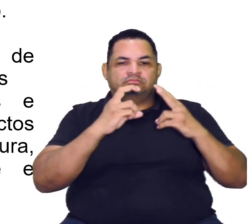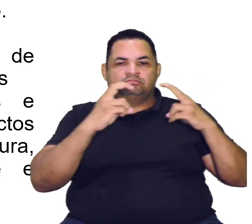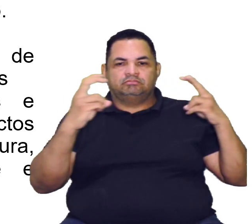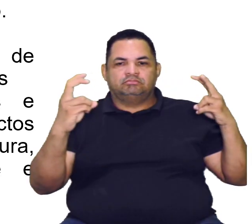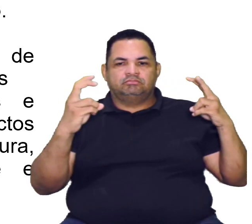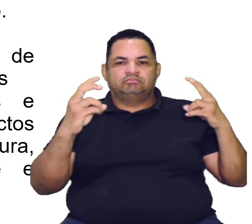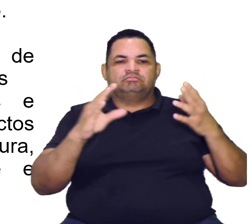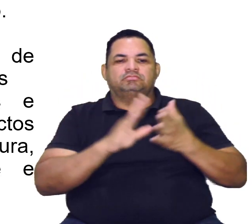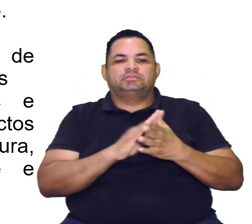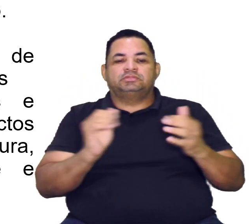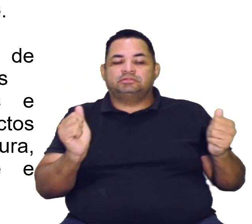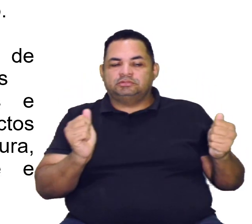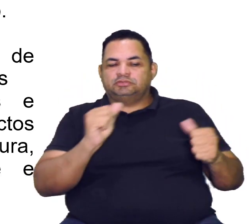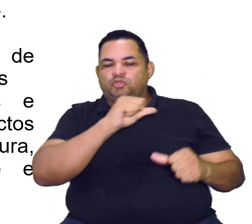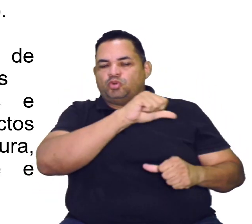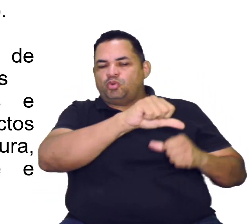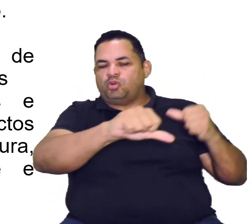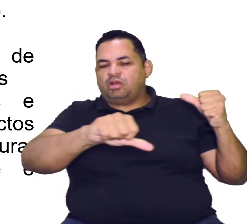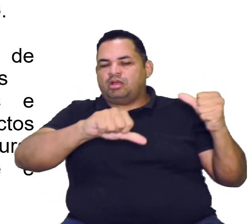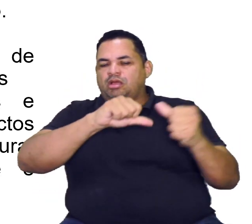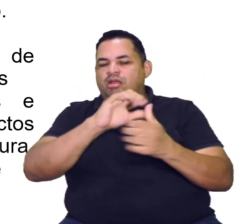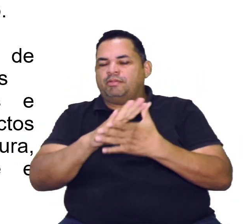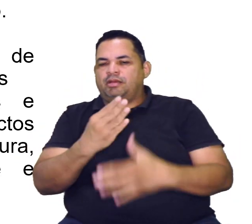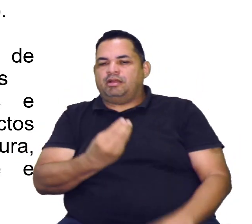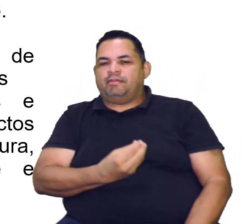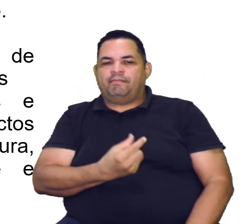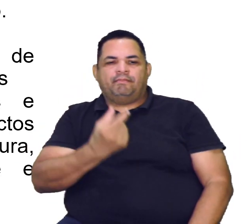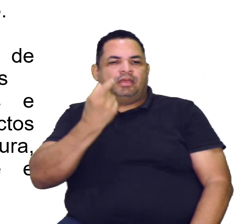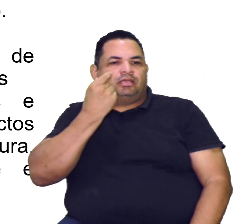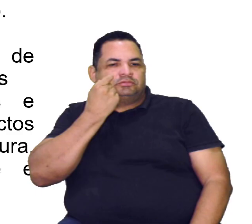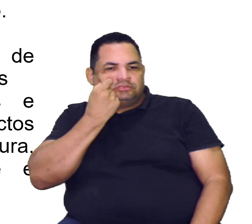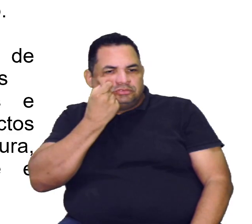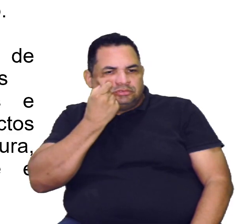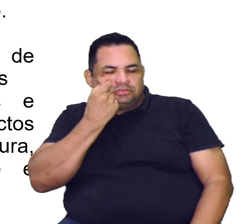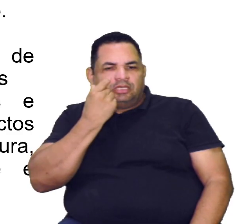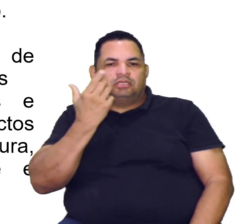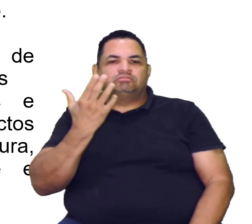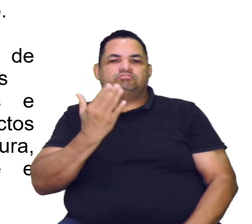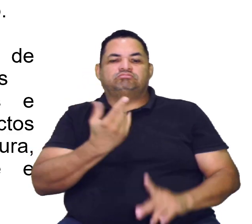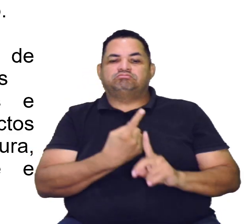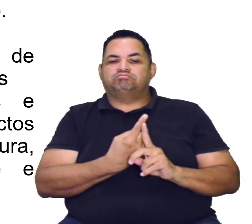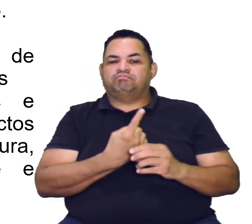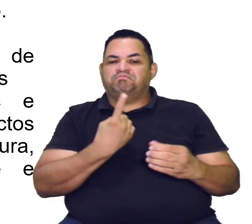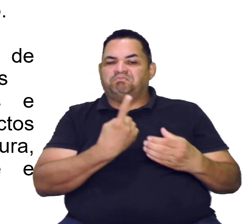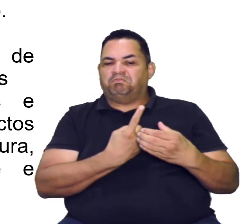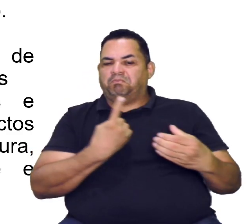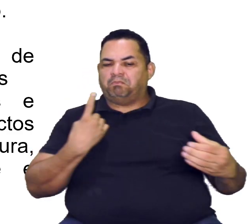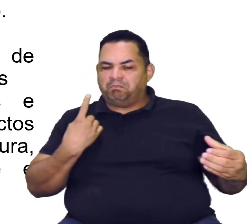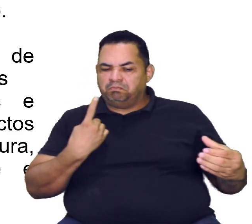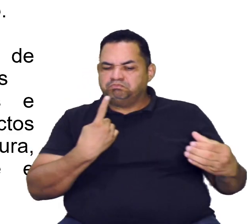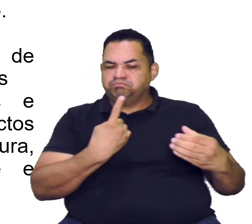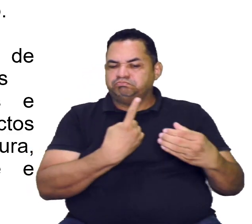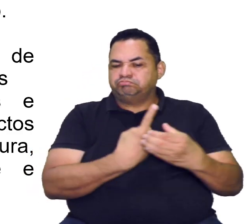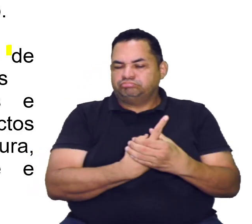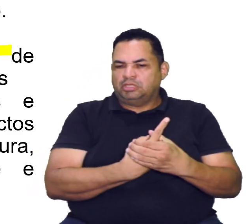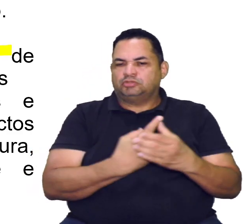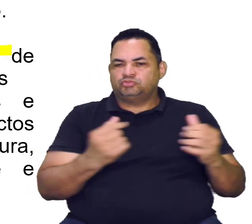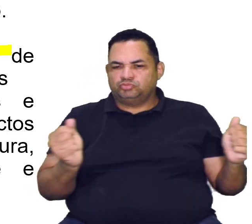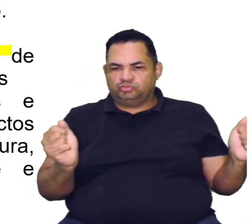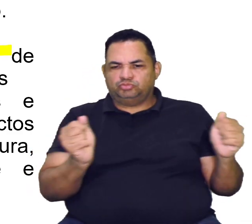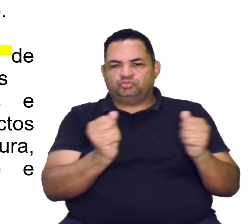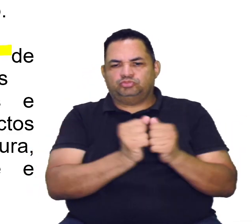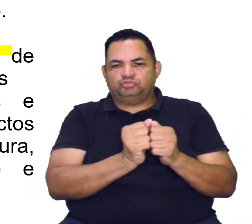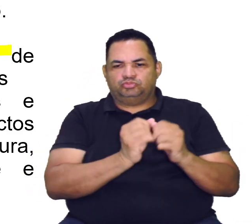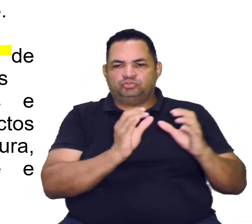a interação presencial, tá? Menos isolamento, né? Essa questão do uso excessivo